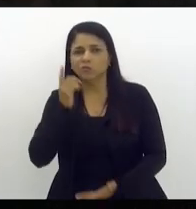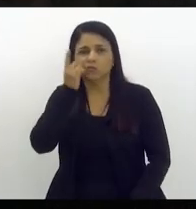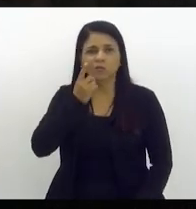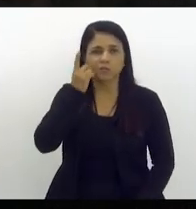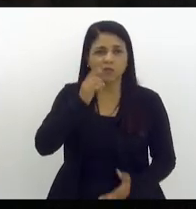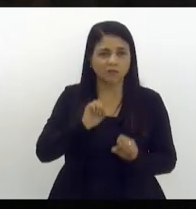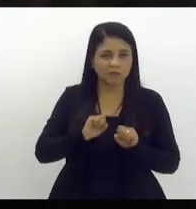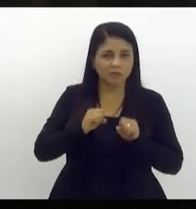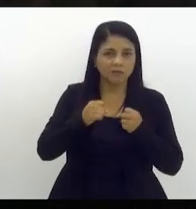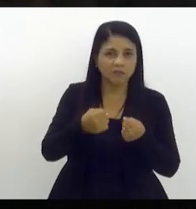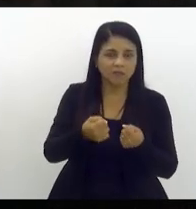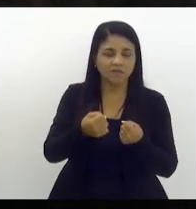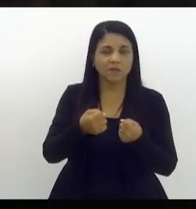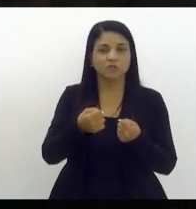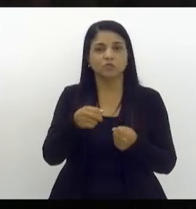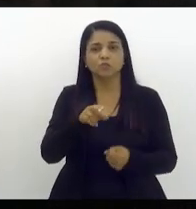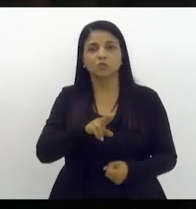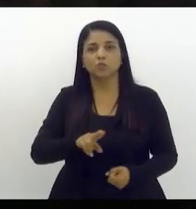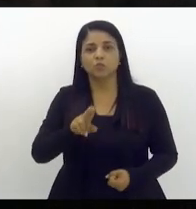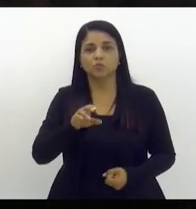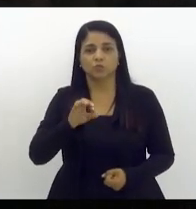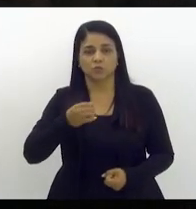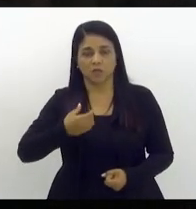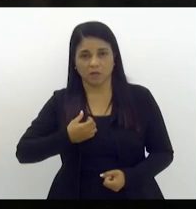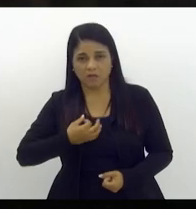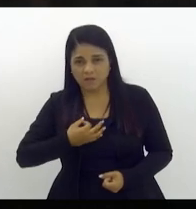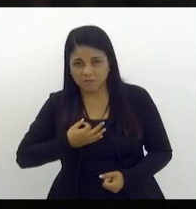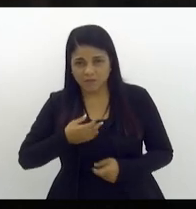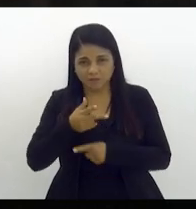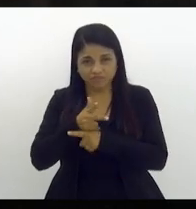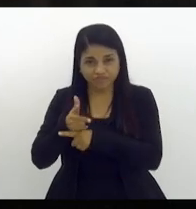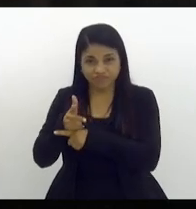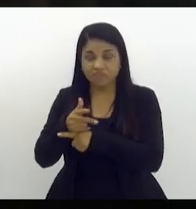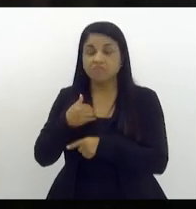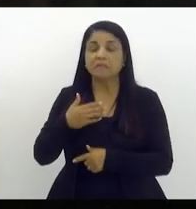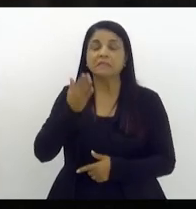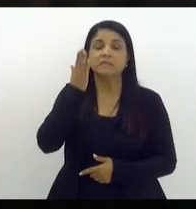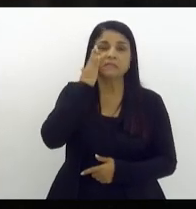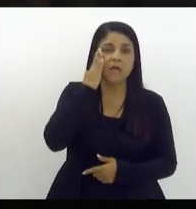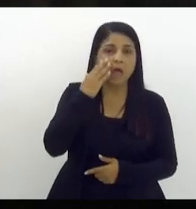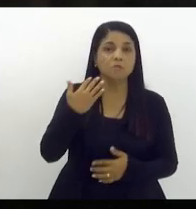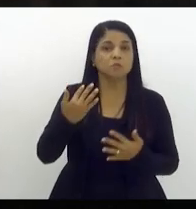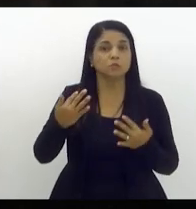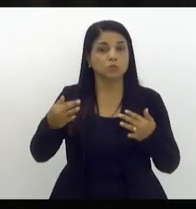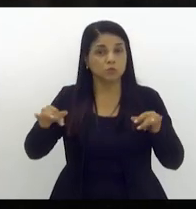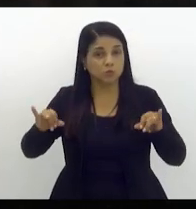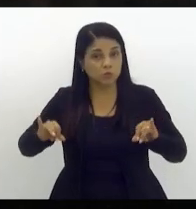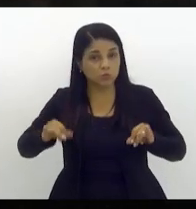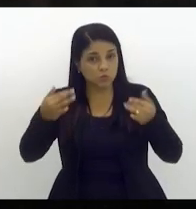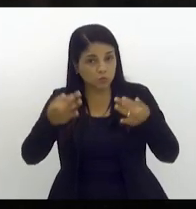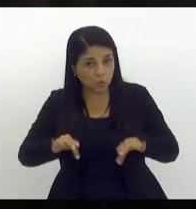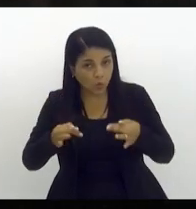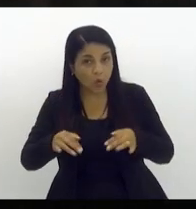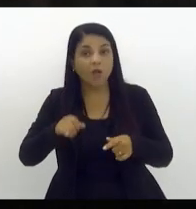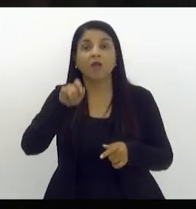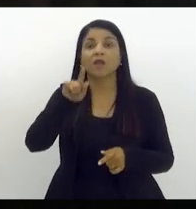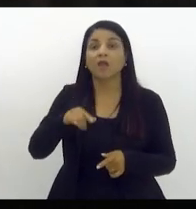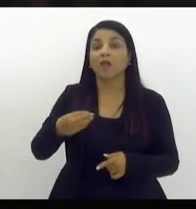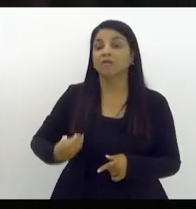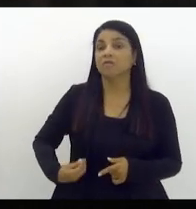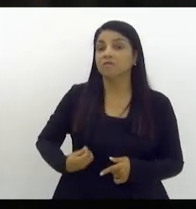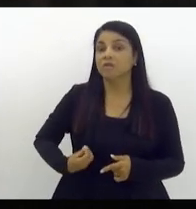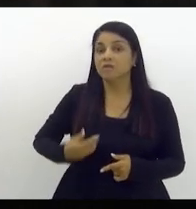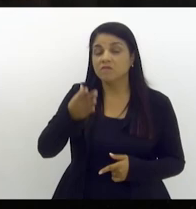defendem a autonomia do uso da câmera. Só sabe a dor quem vive a dor. Bom, então, qual é a dor